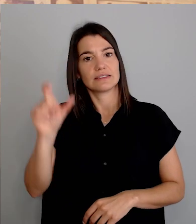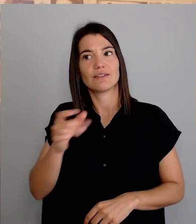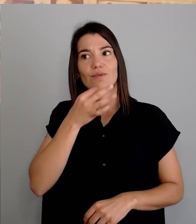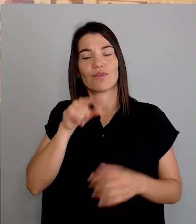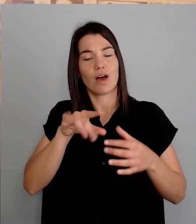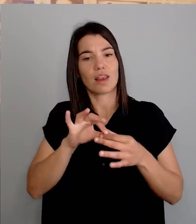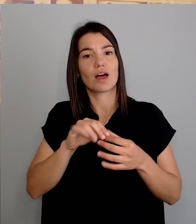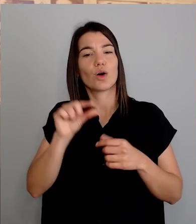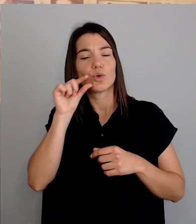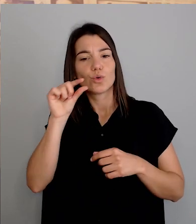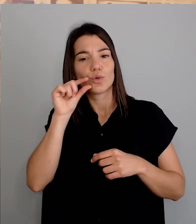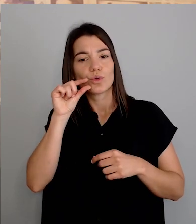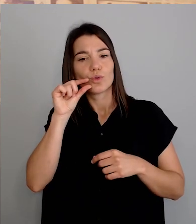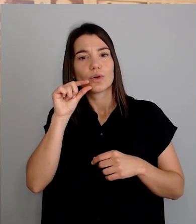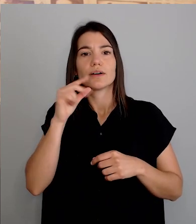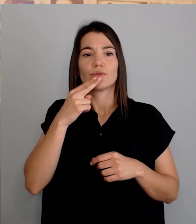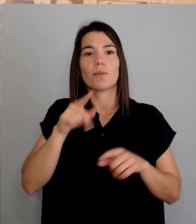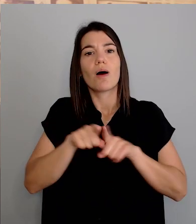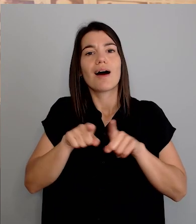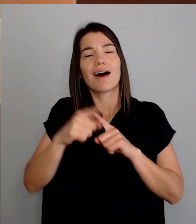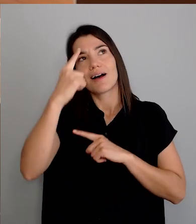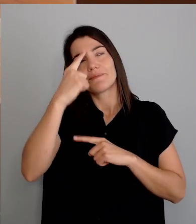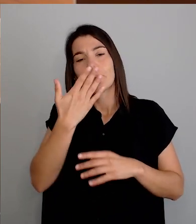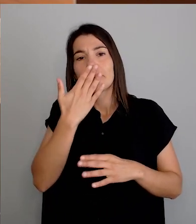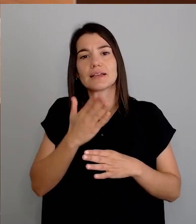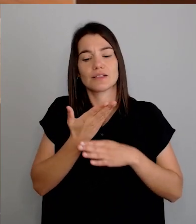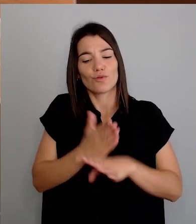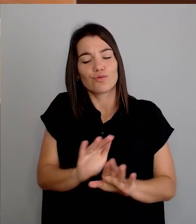Referia-se ao cachimbo como uma pequena lareira de bolso.